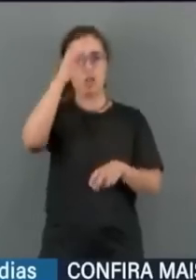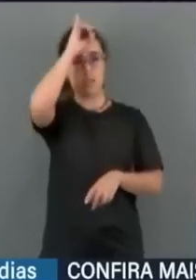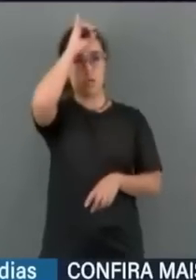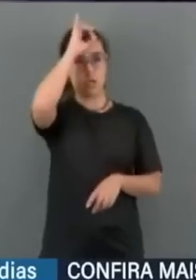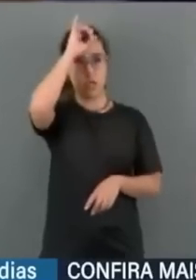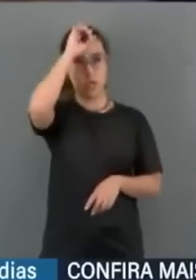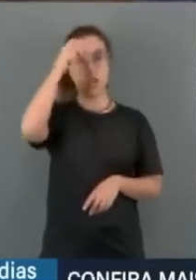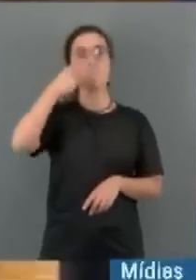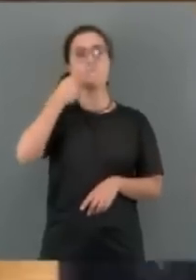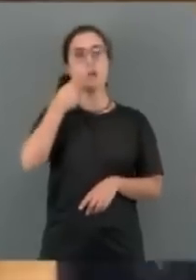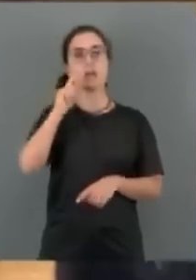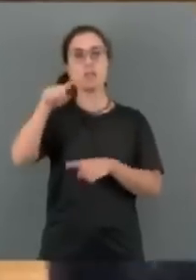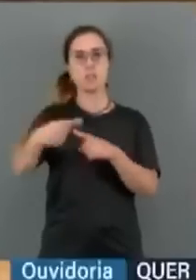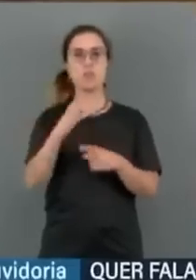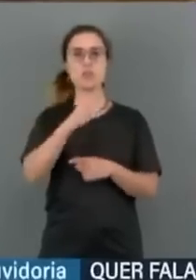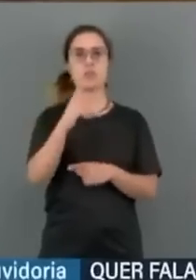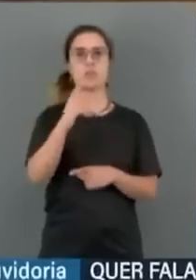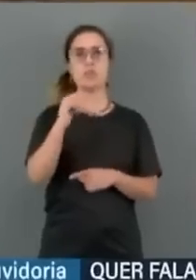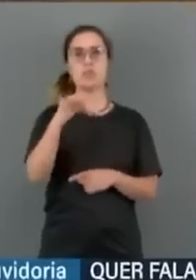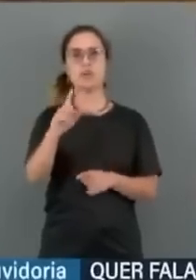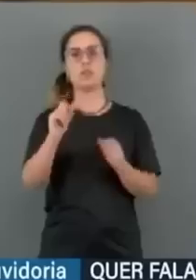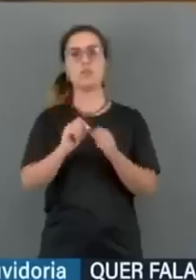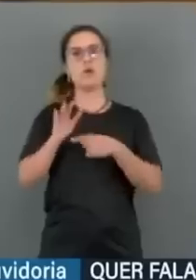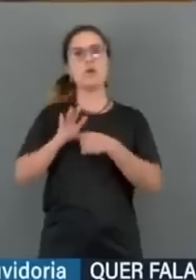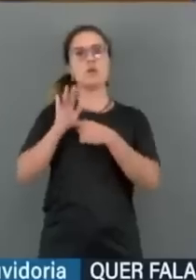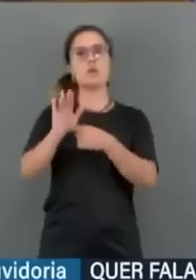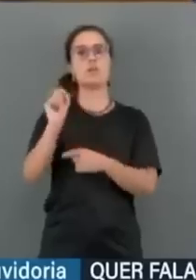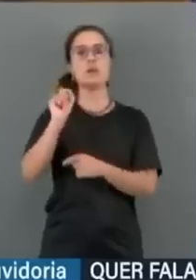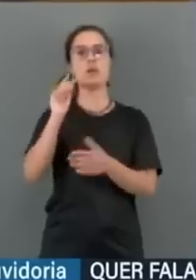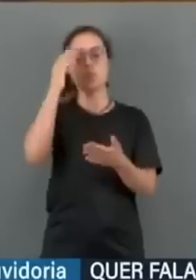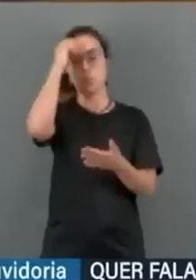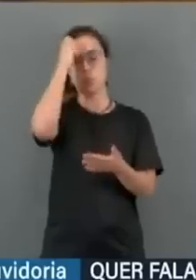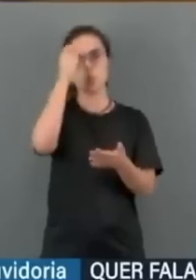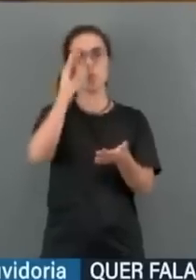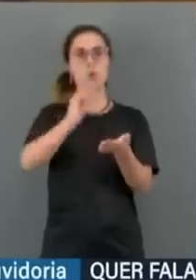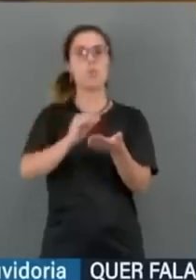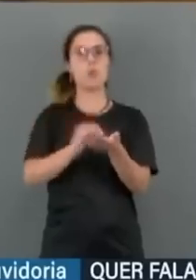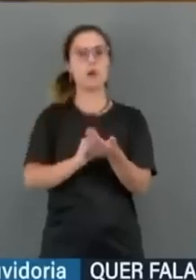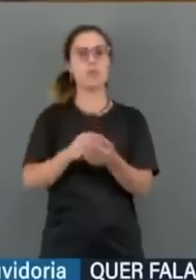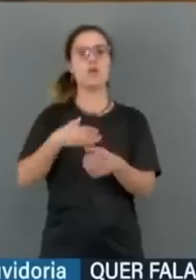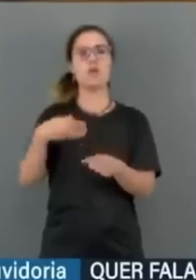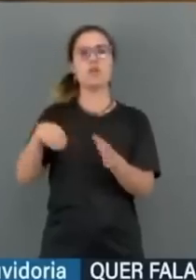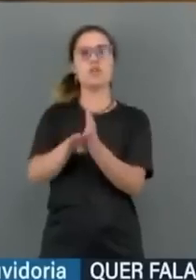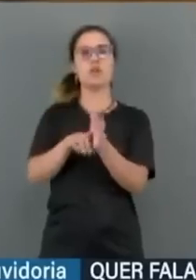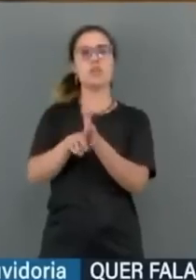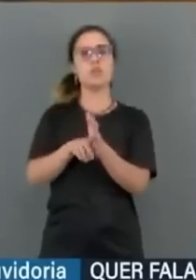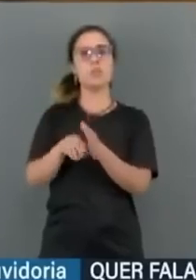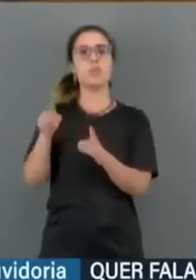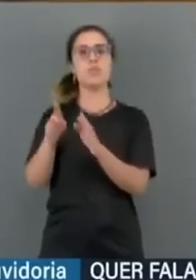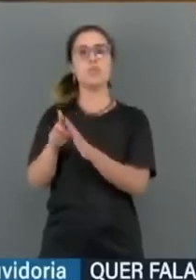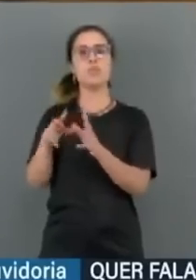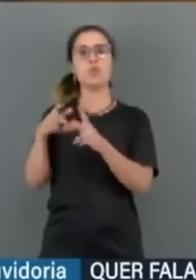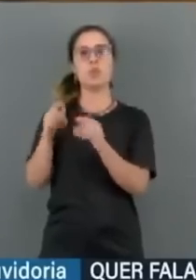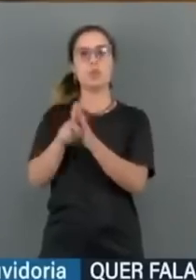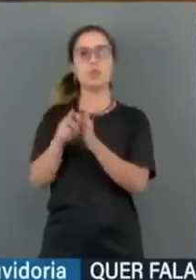Eles falam que depois que assinou a CPI, que vai ter a CPI, que vai mostrar quem que são culpados. Chega na hora de votar para investigar aqui e buscar todo mundo que precisa